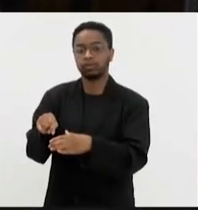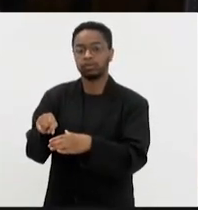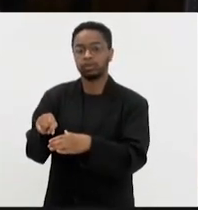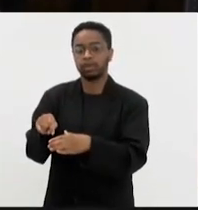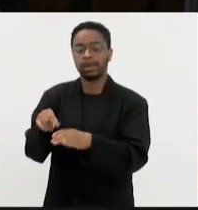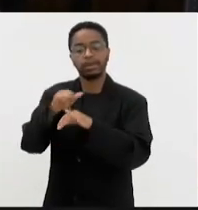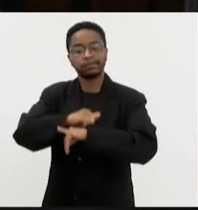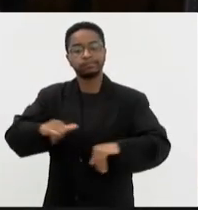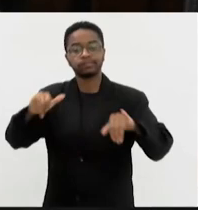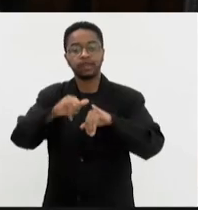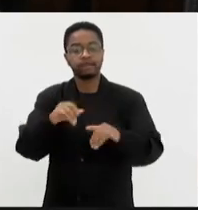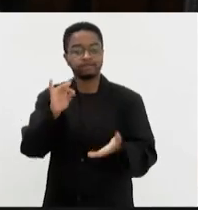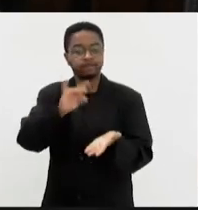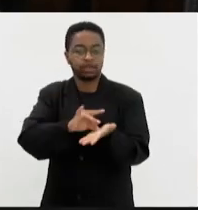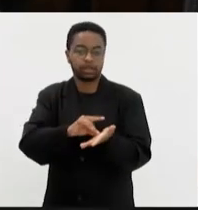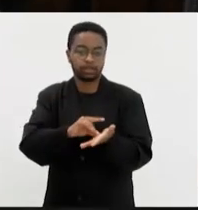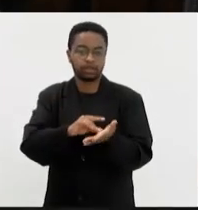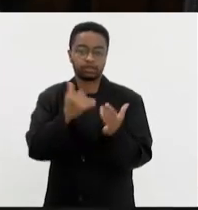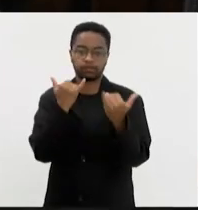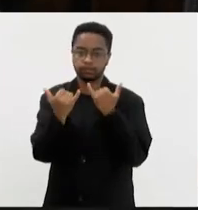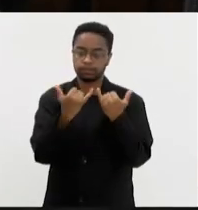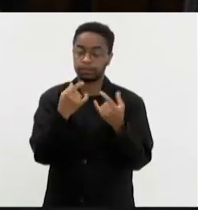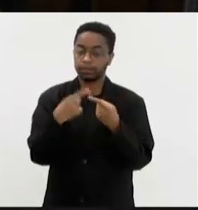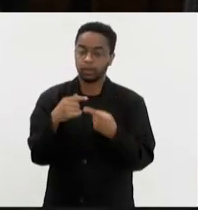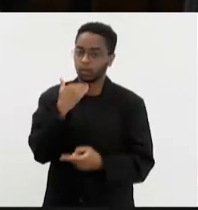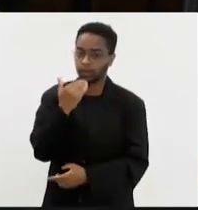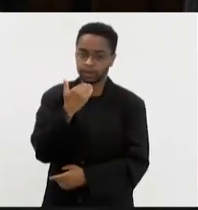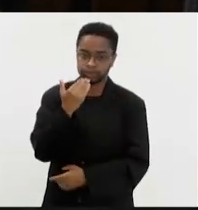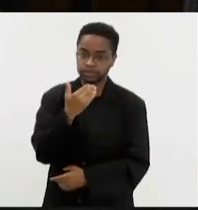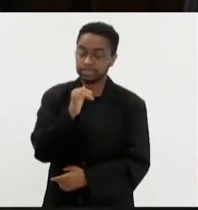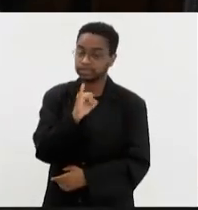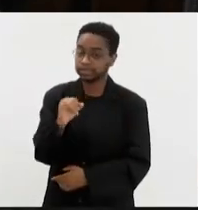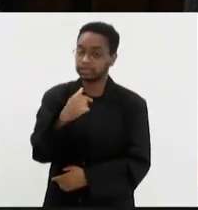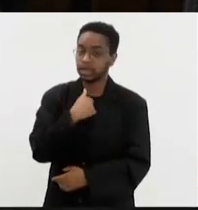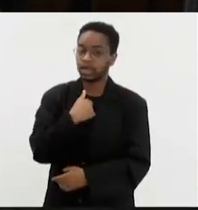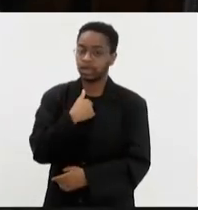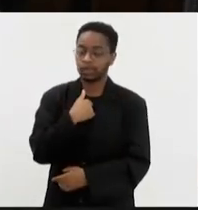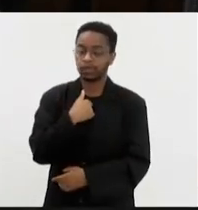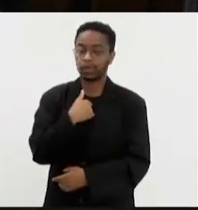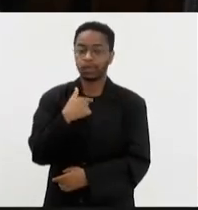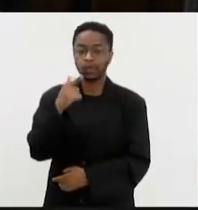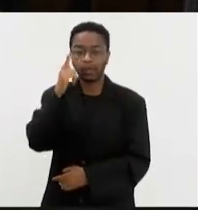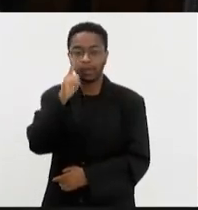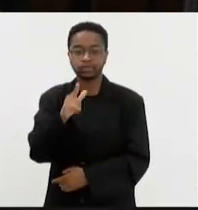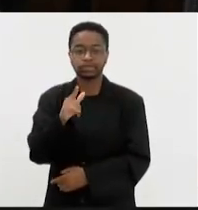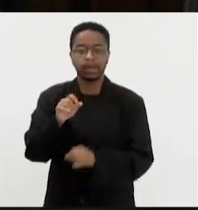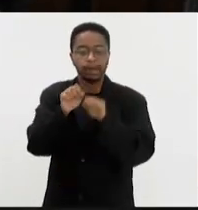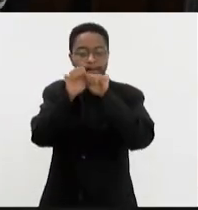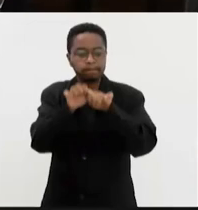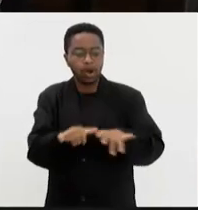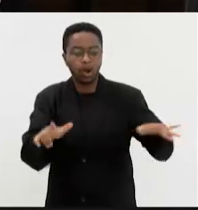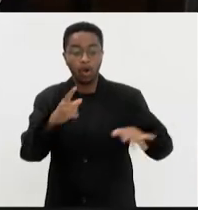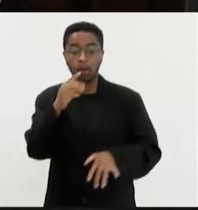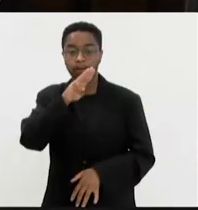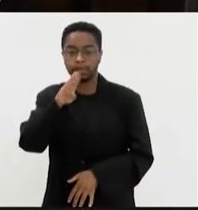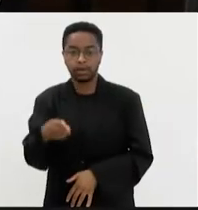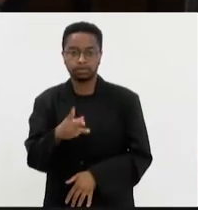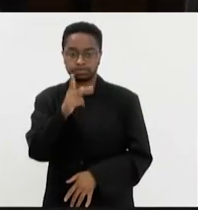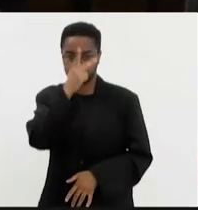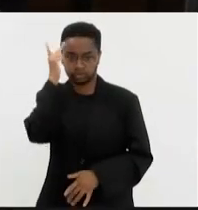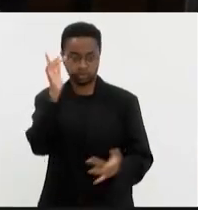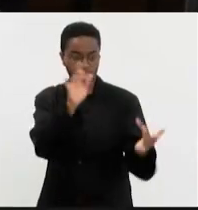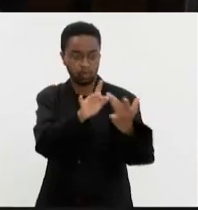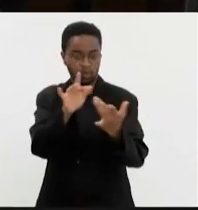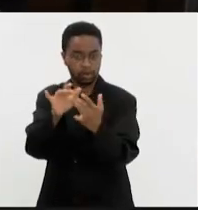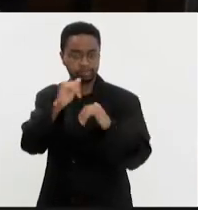a desdita porque de nada adianta se se eu atinjo por impulsionamento 1 milhão de pessoas